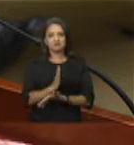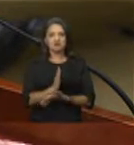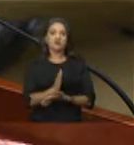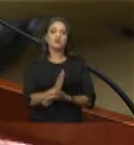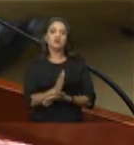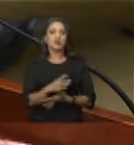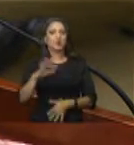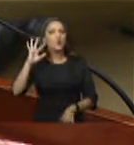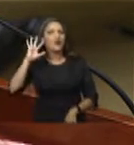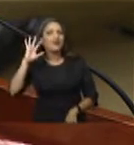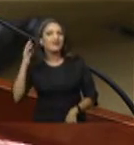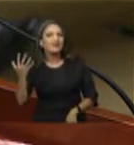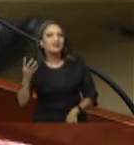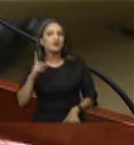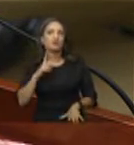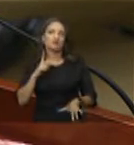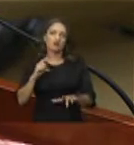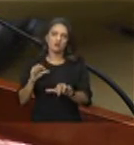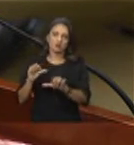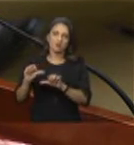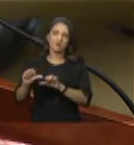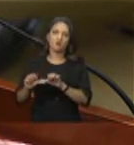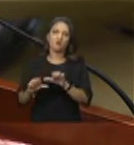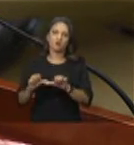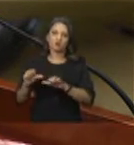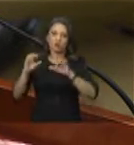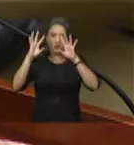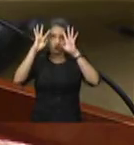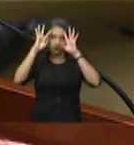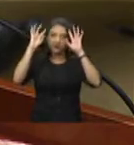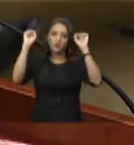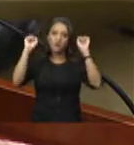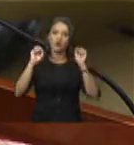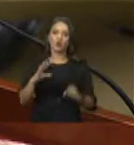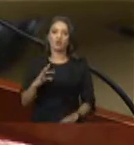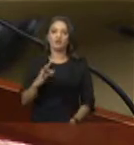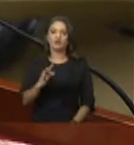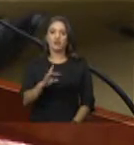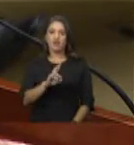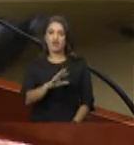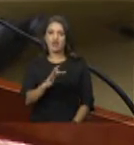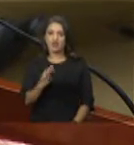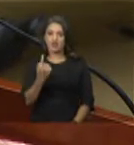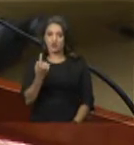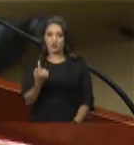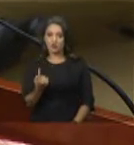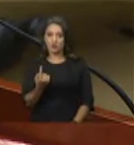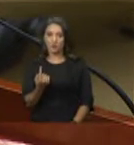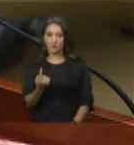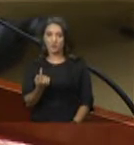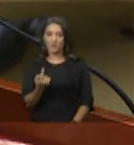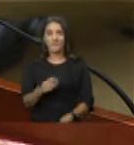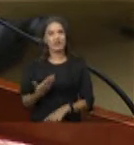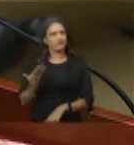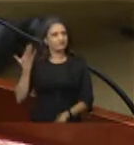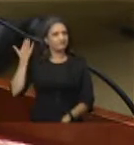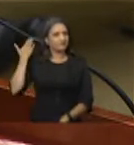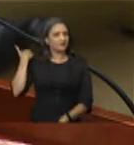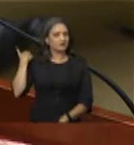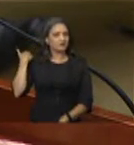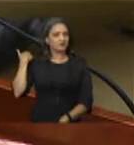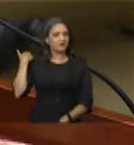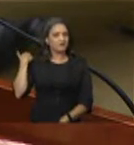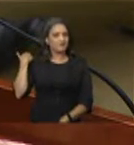decisão foi reformada no Tribunal Regional Federal da Primeira Região que a época